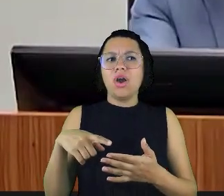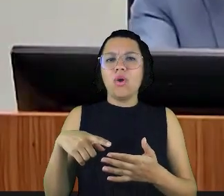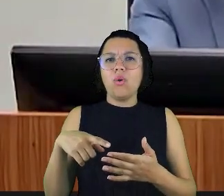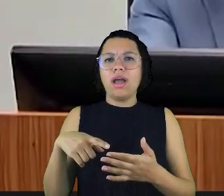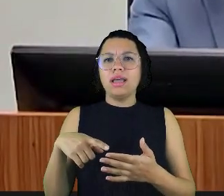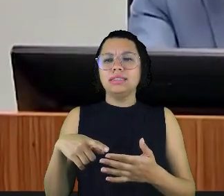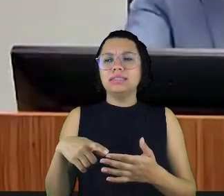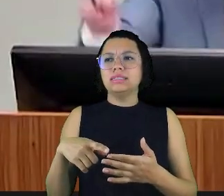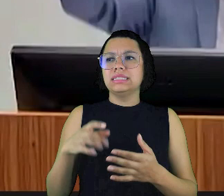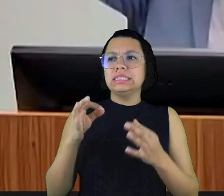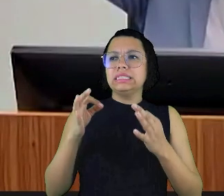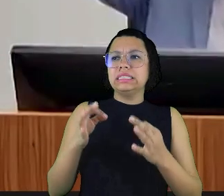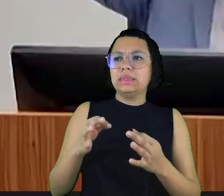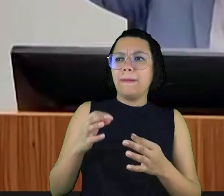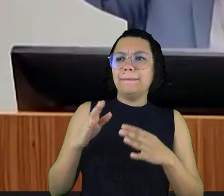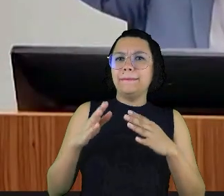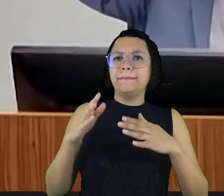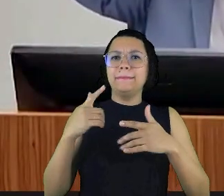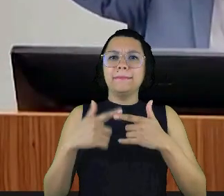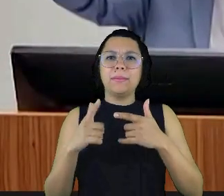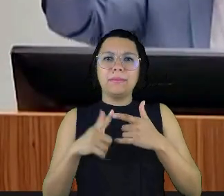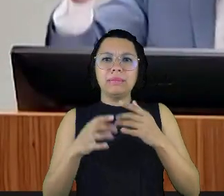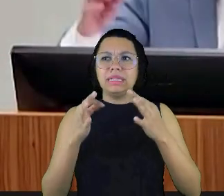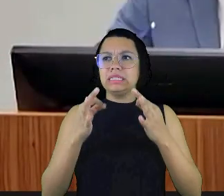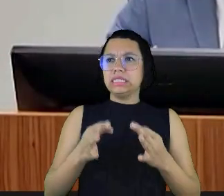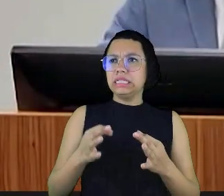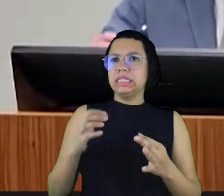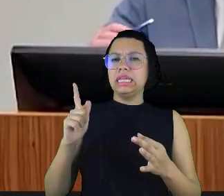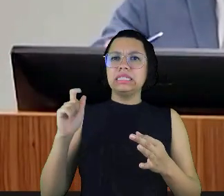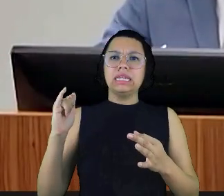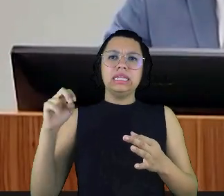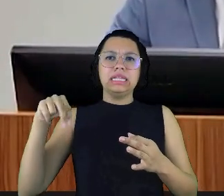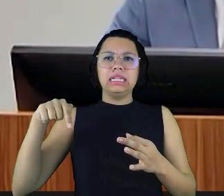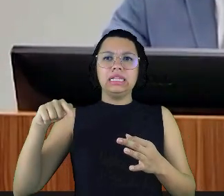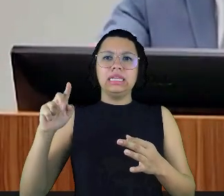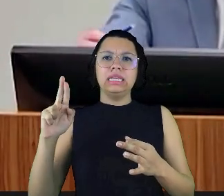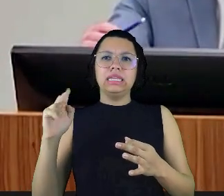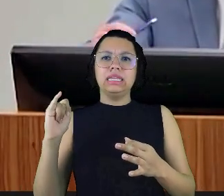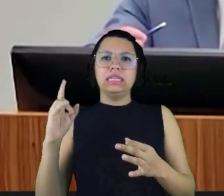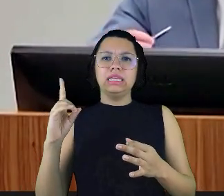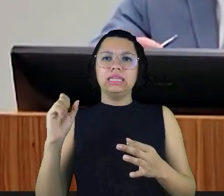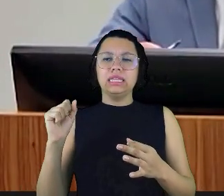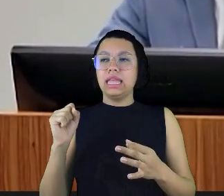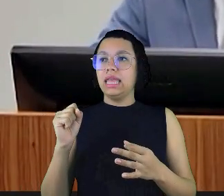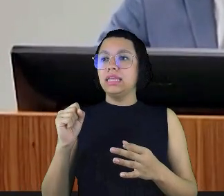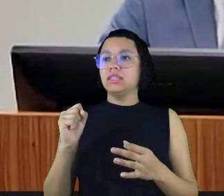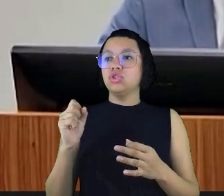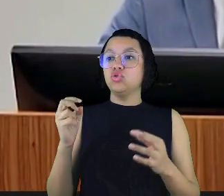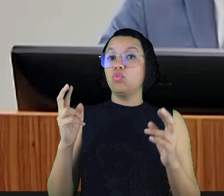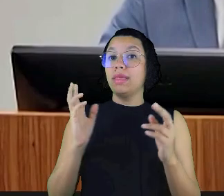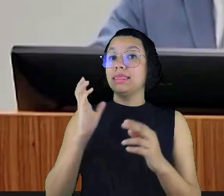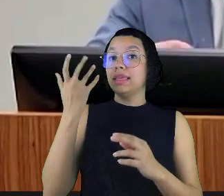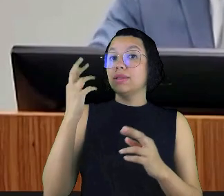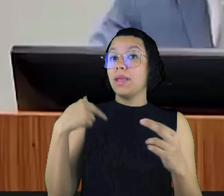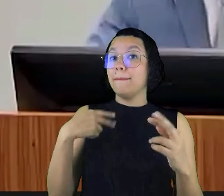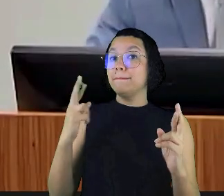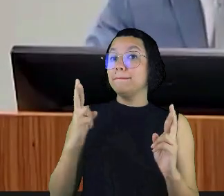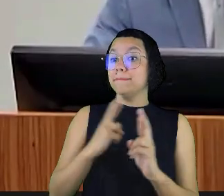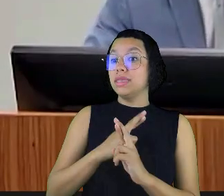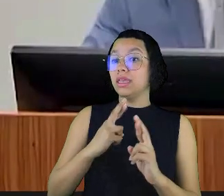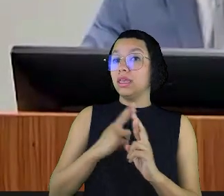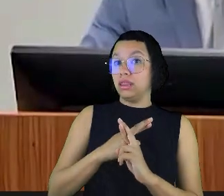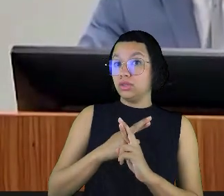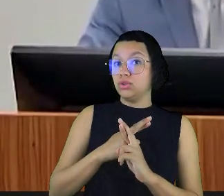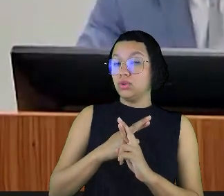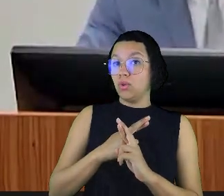certeza comprometida em função de uma decisão que me vincula? Isso é uma questão de ordem pública. Eu, obviamente,